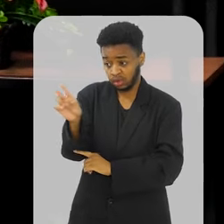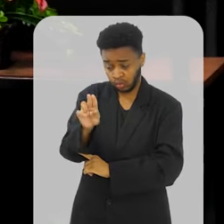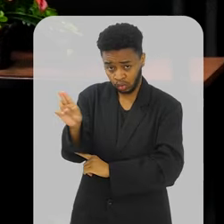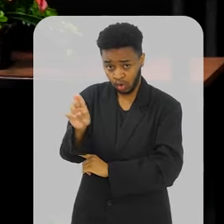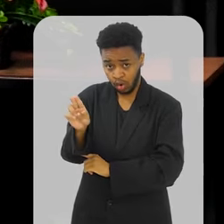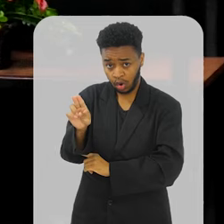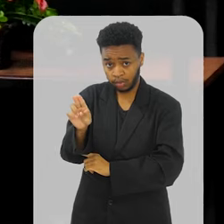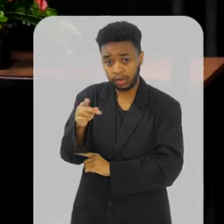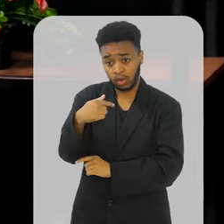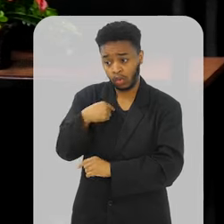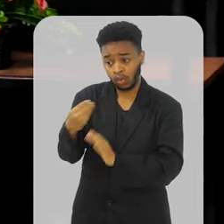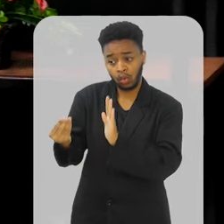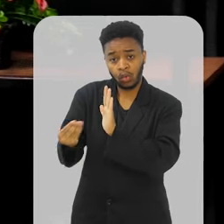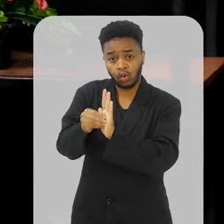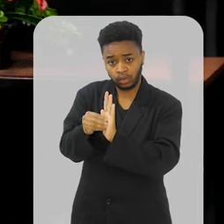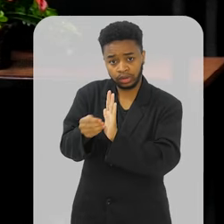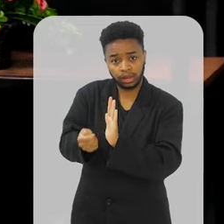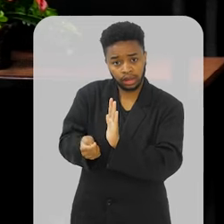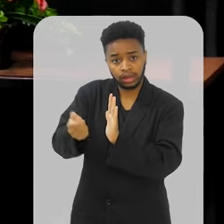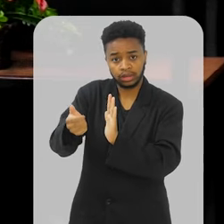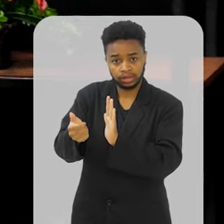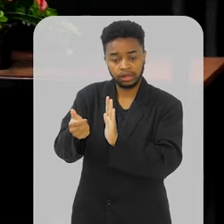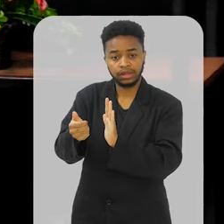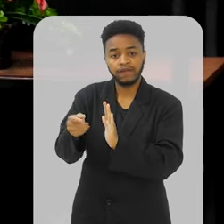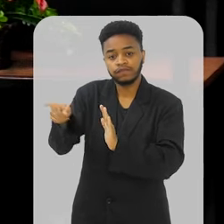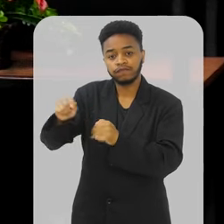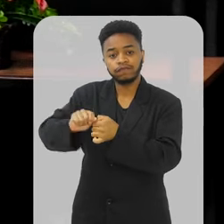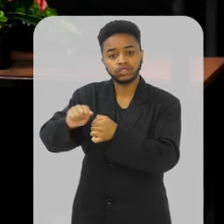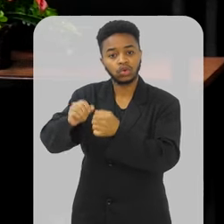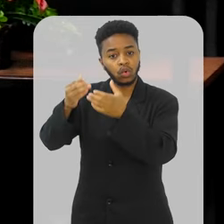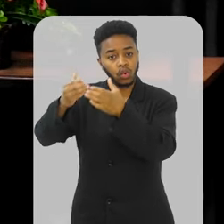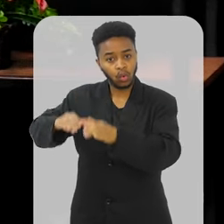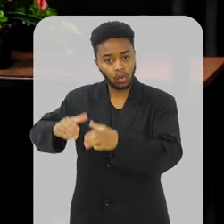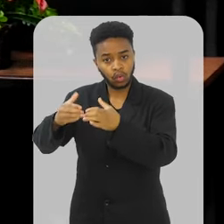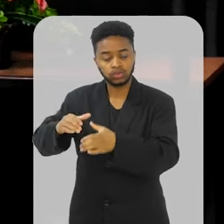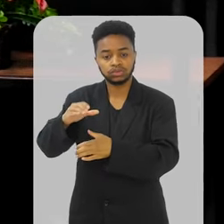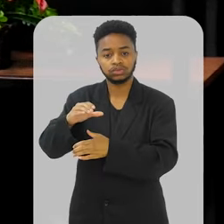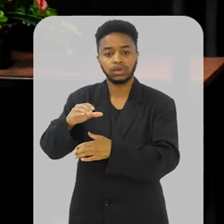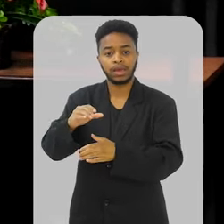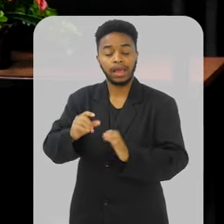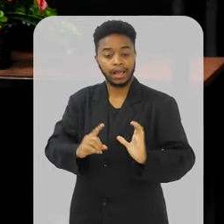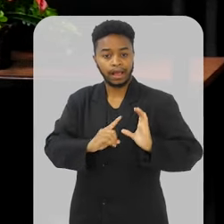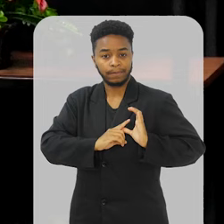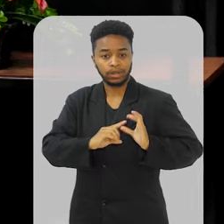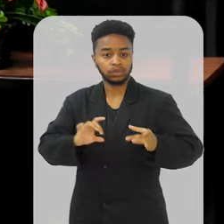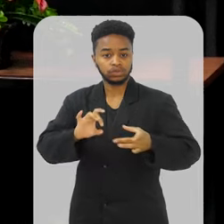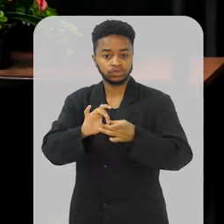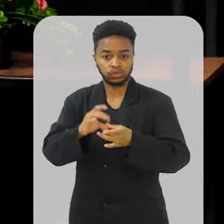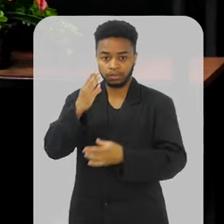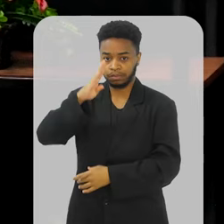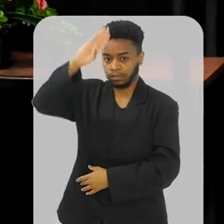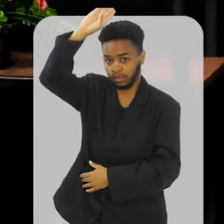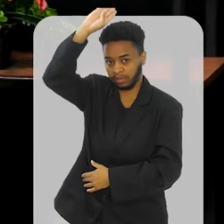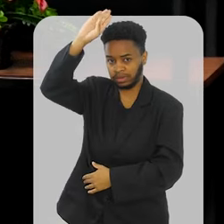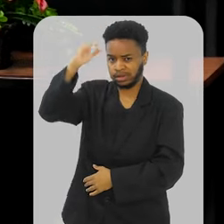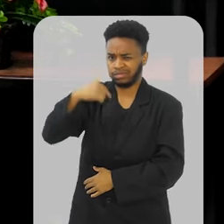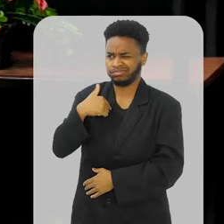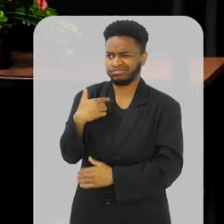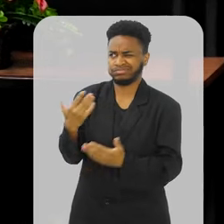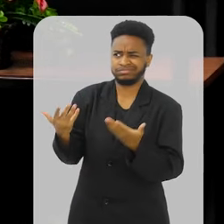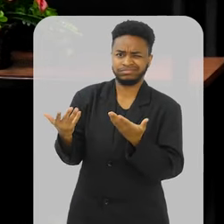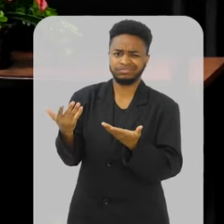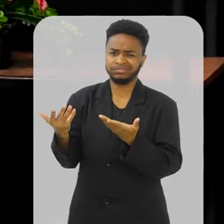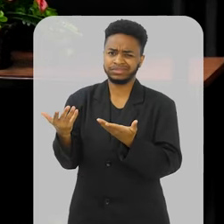nome está sendo indicado para prestar concurso para Capelão milit do Corpo de Bombeiros aí eu